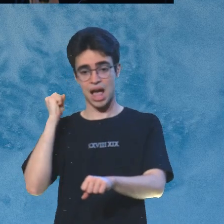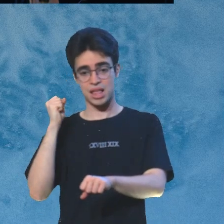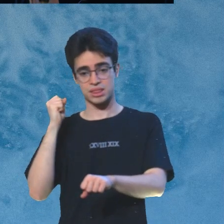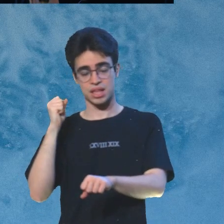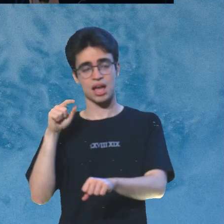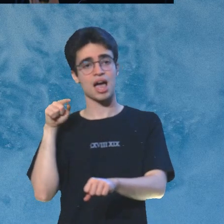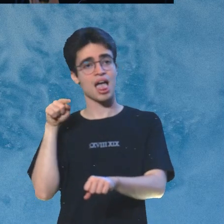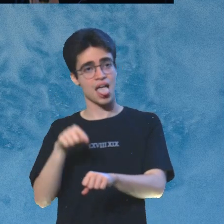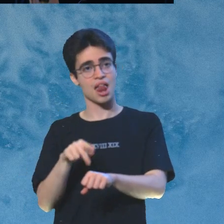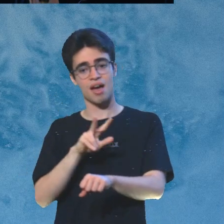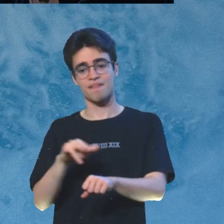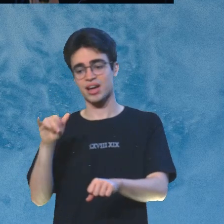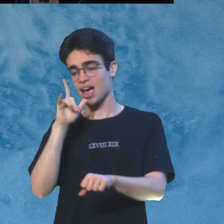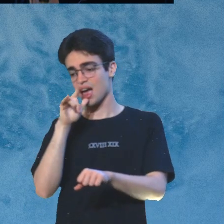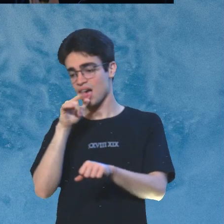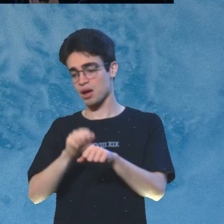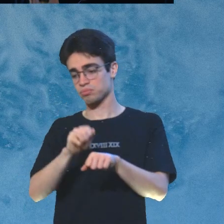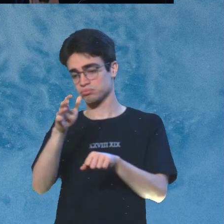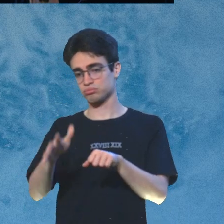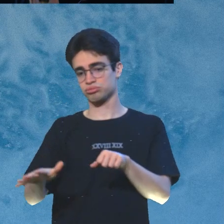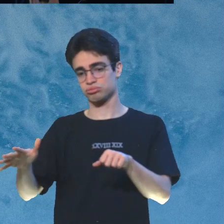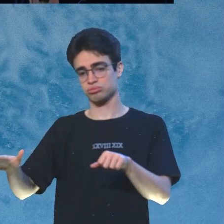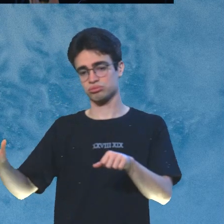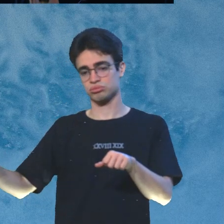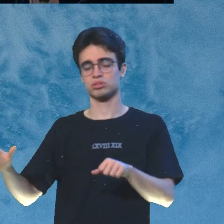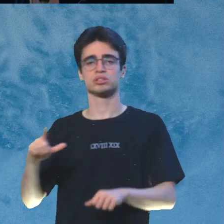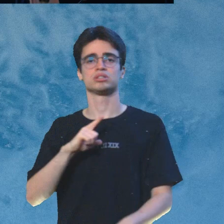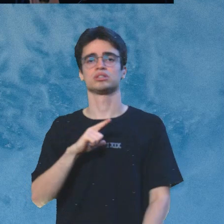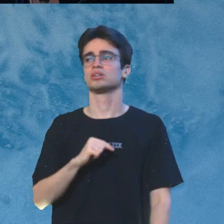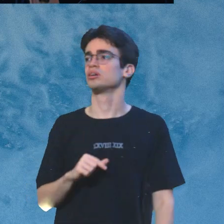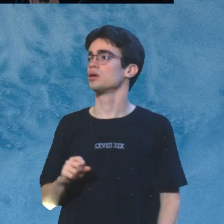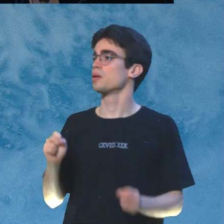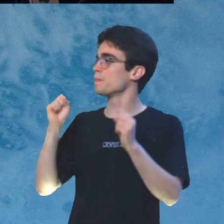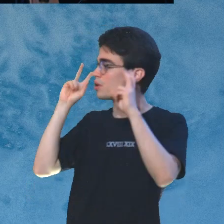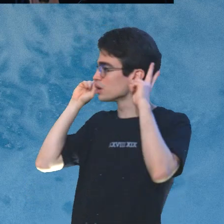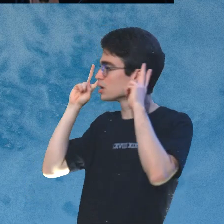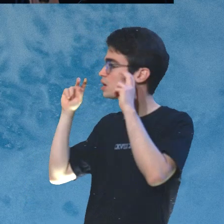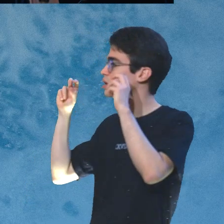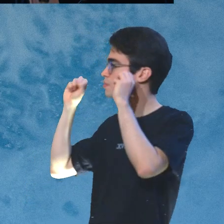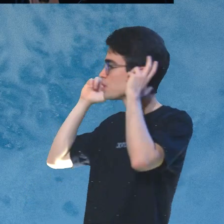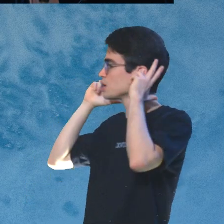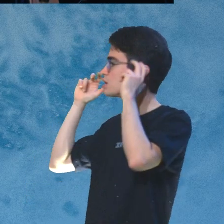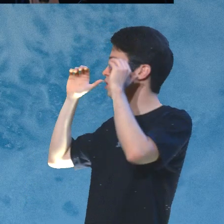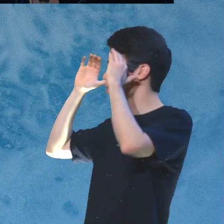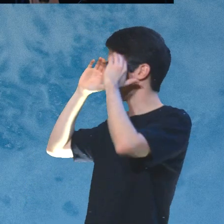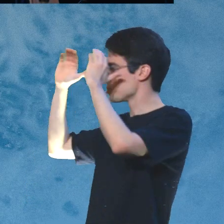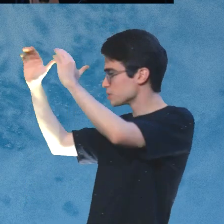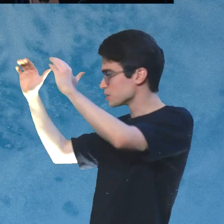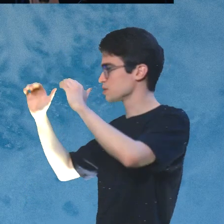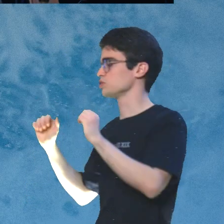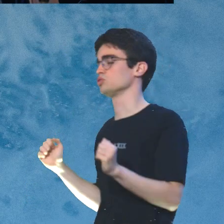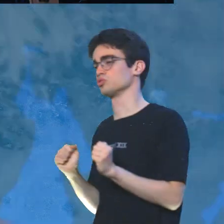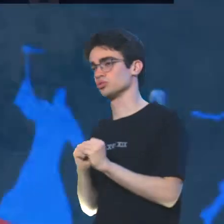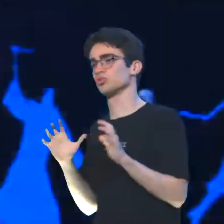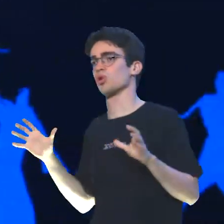e dela sairá água para o povo beber. Moisés fez isso diante dos anciãos de